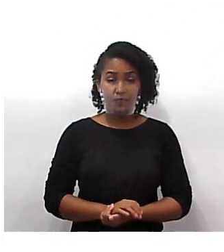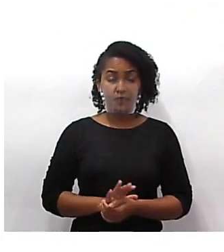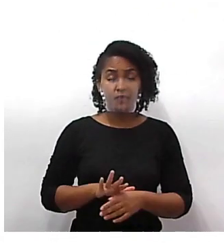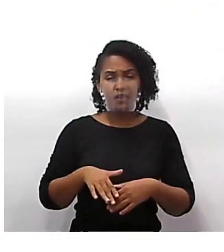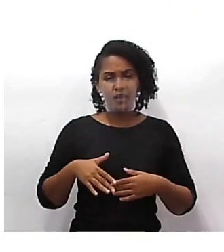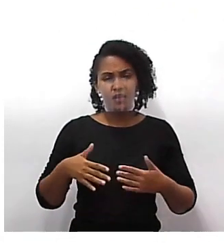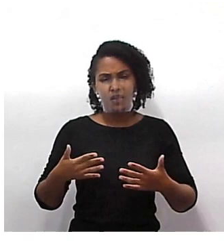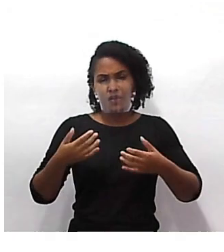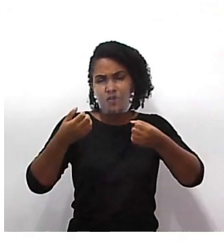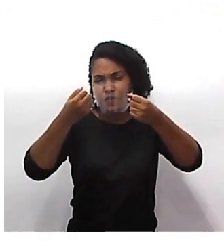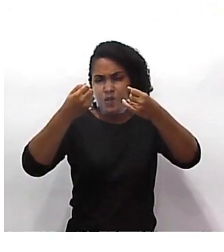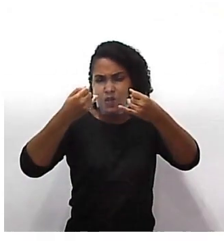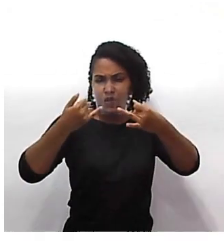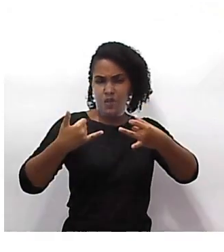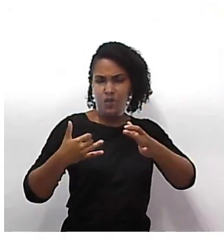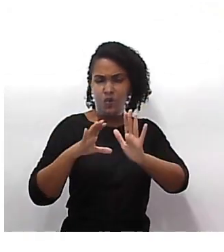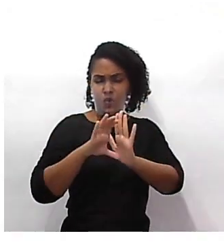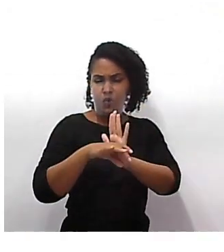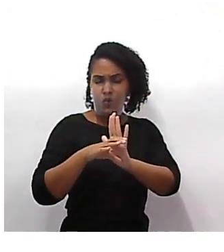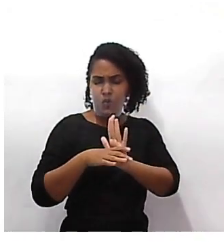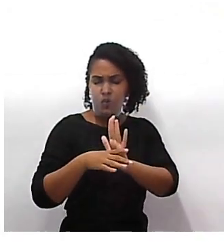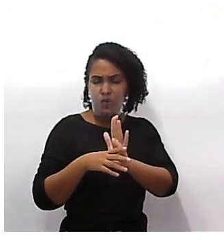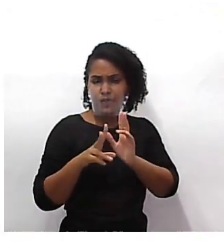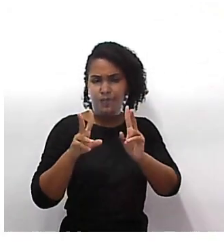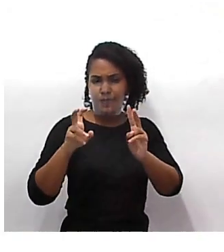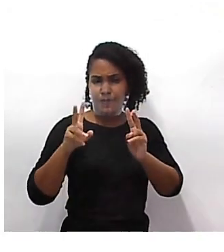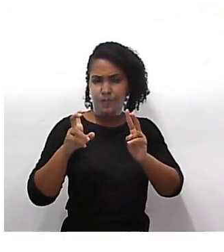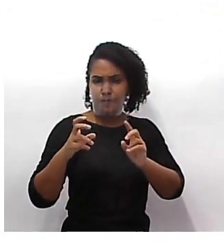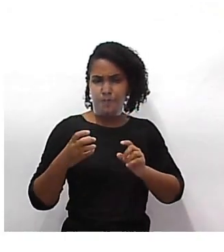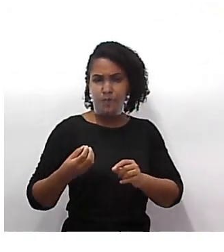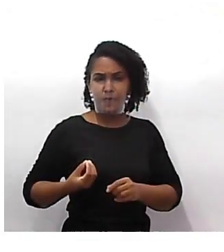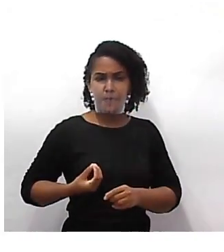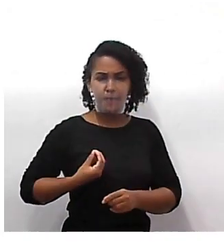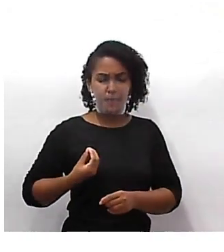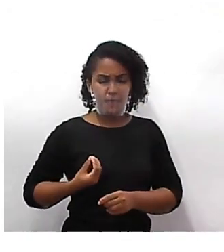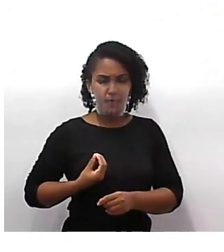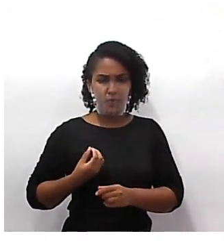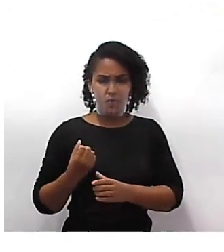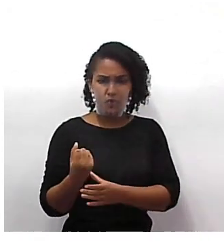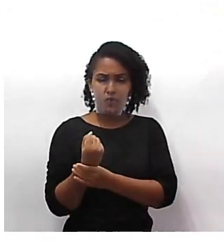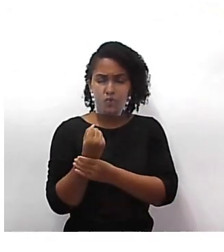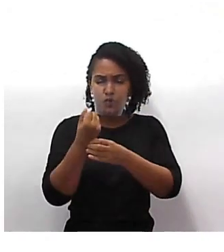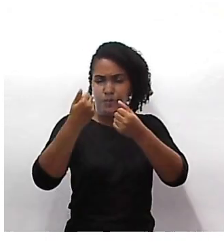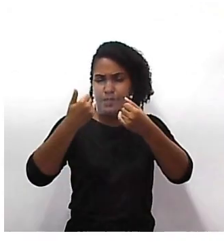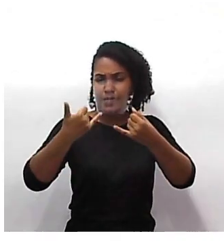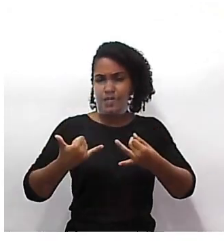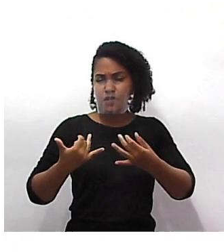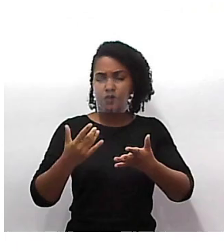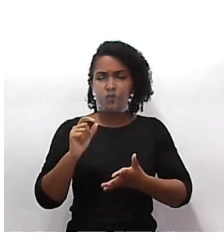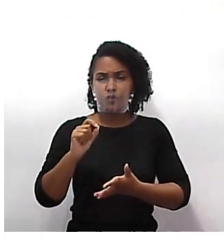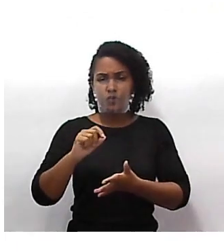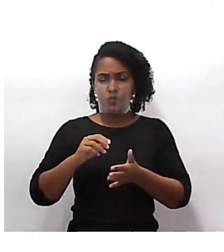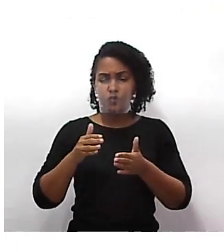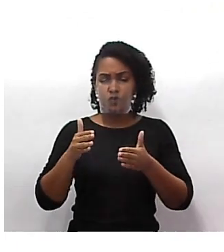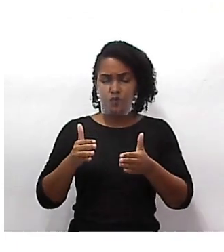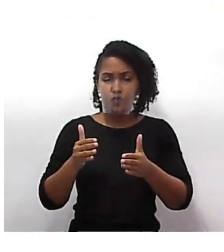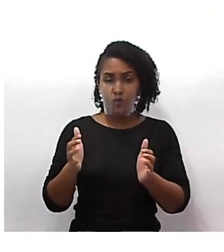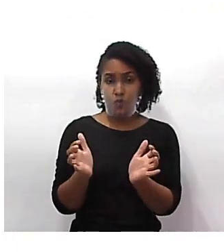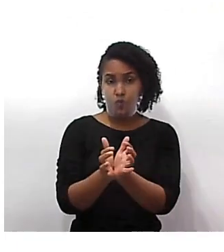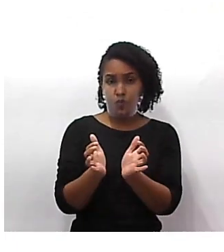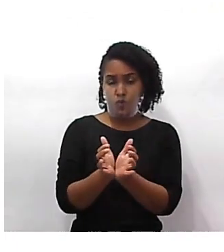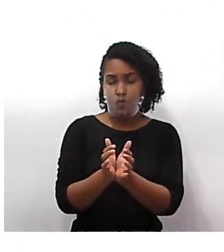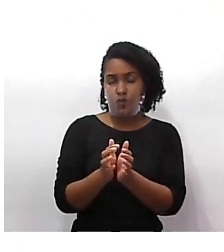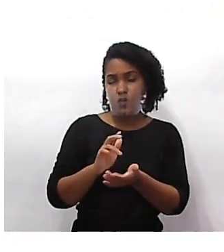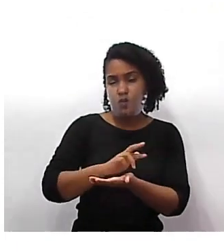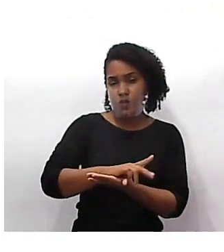Uma definição mais conceituada sobre biossegurança, ela trata exatamente de que é um conjunto de